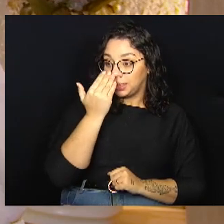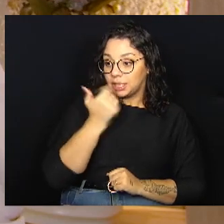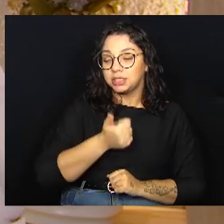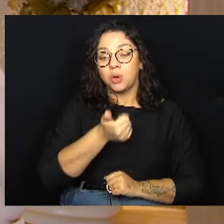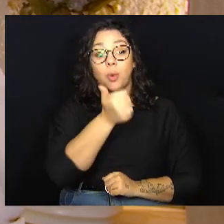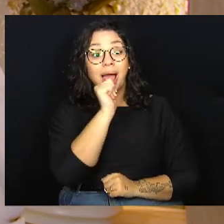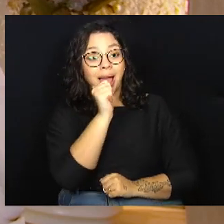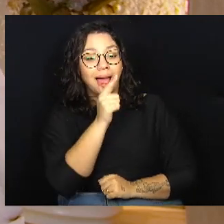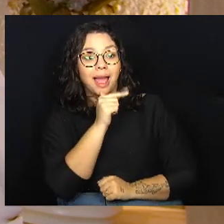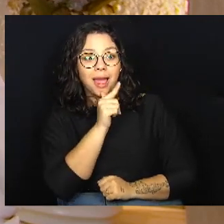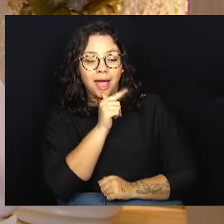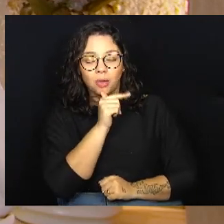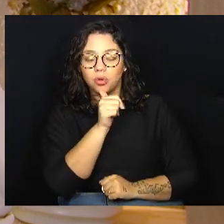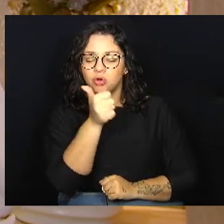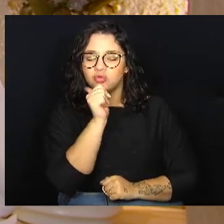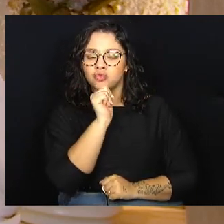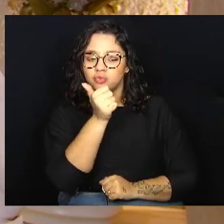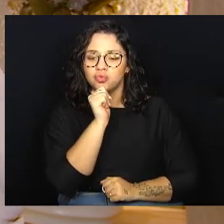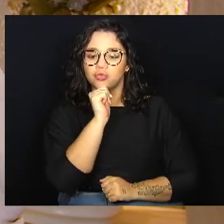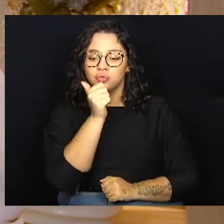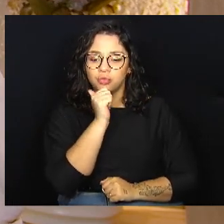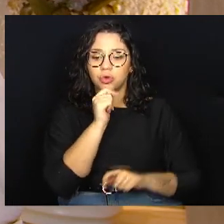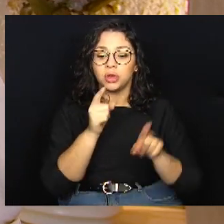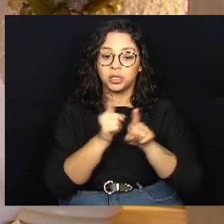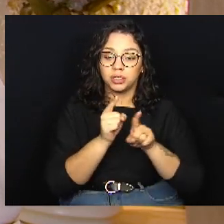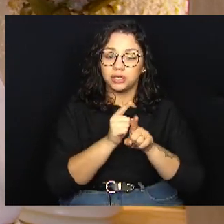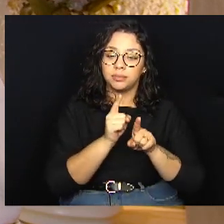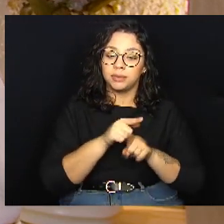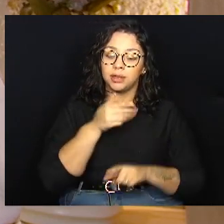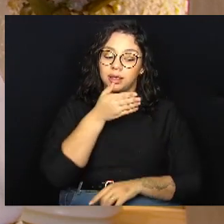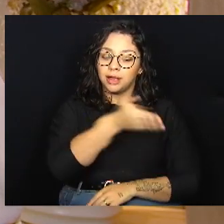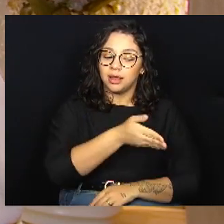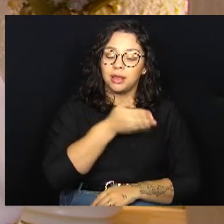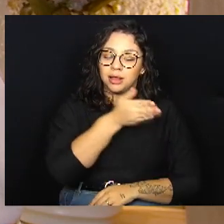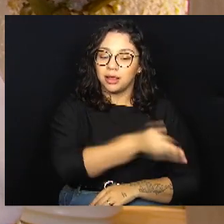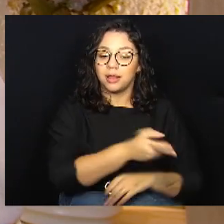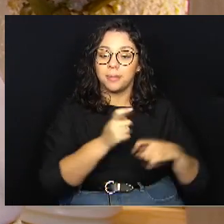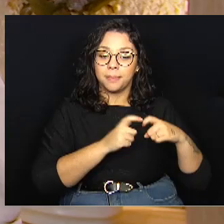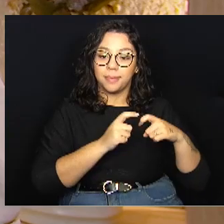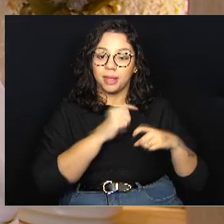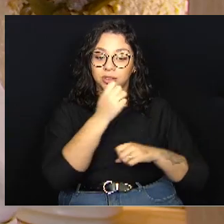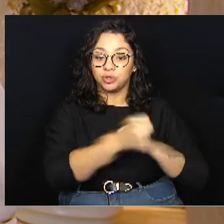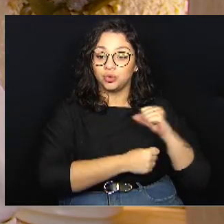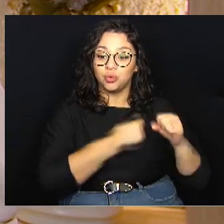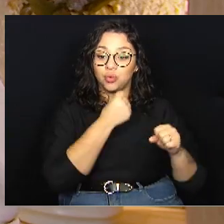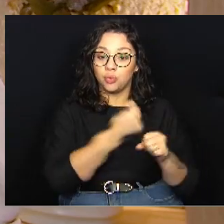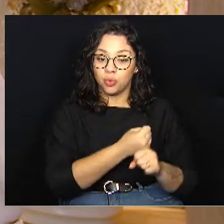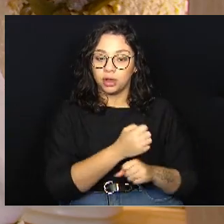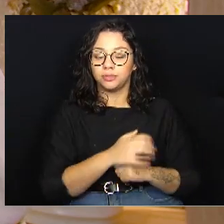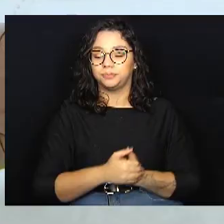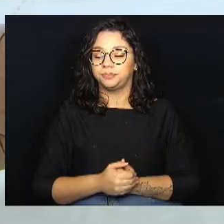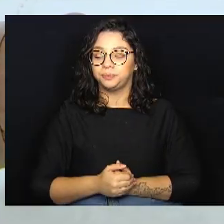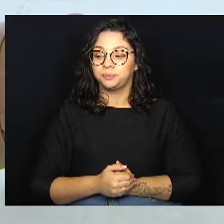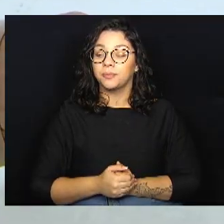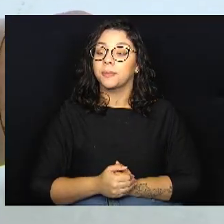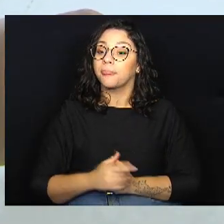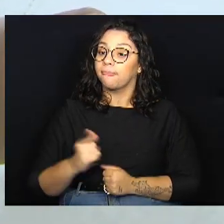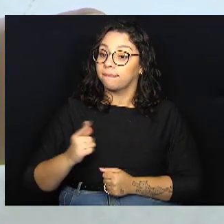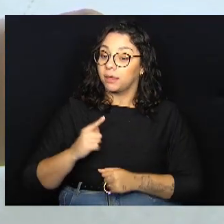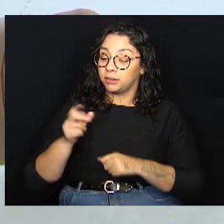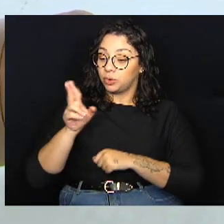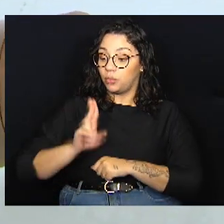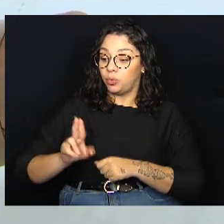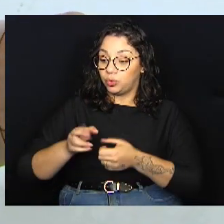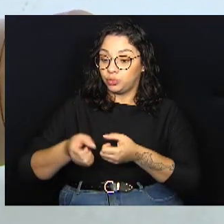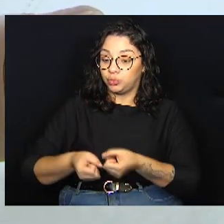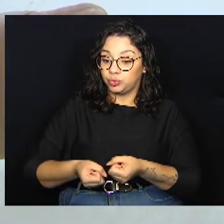Alimentação, água, consumo de água e principalmente esse check-up anual com o médico. O uso das